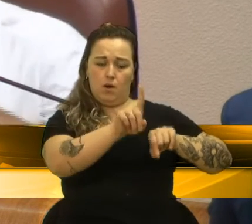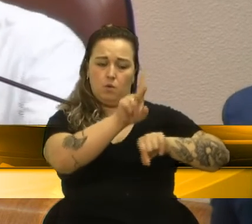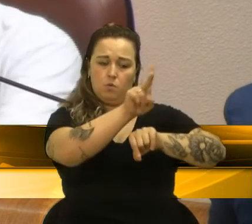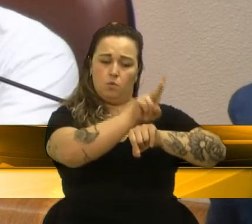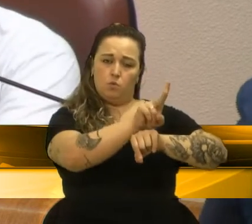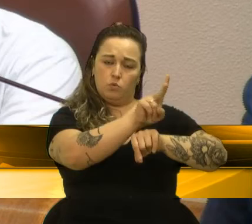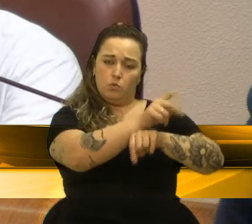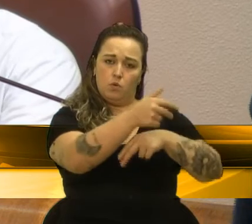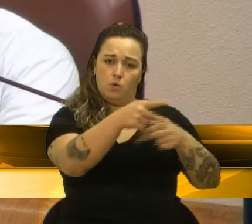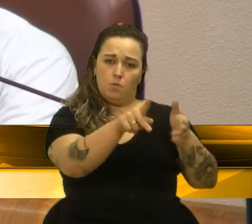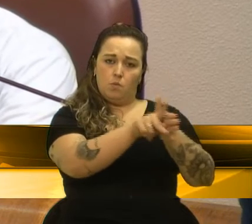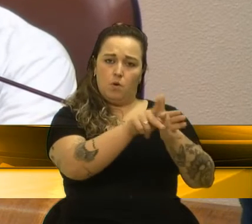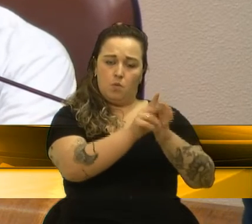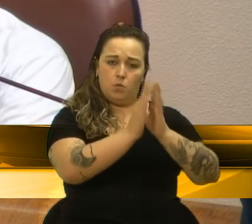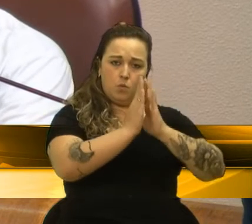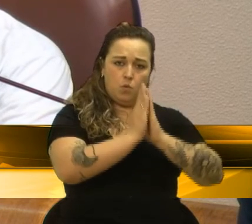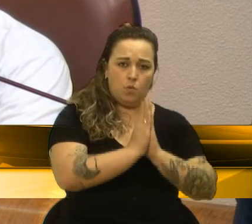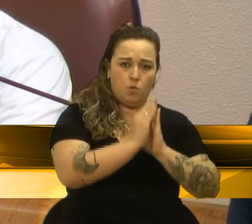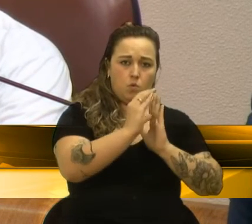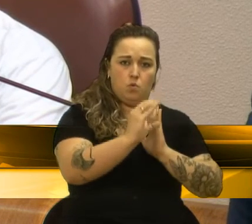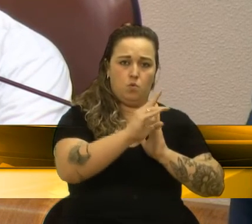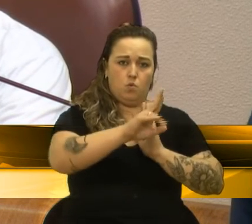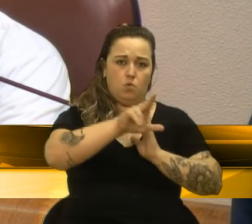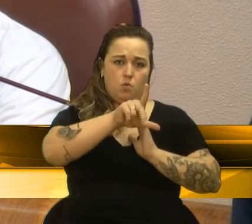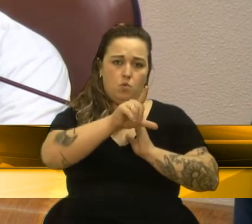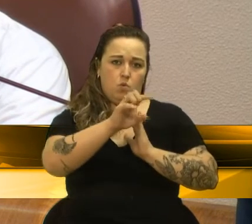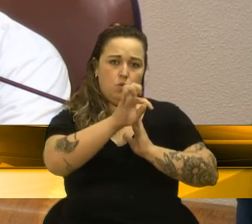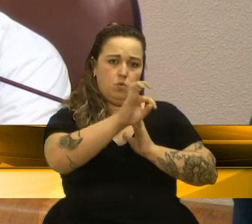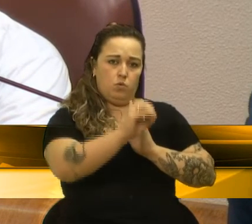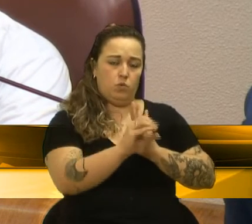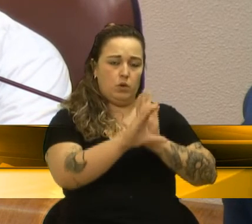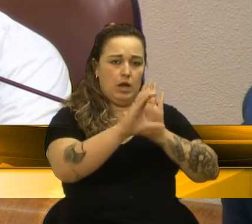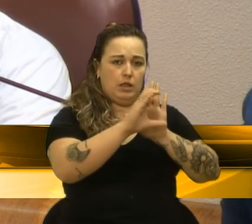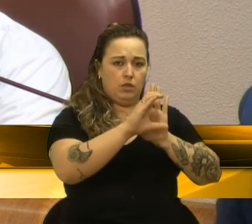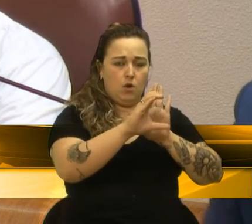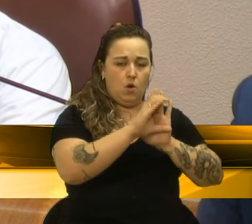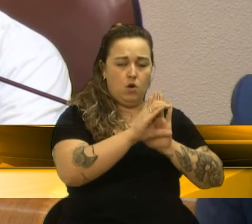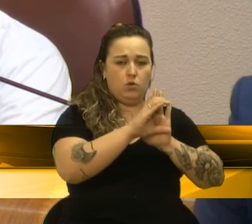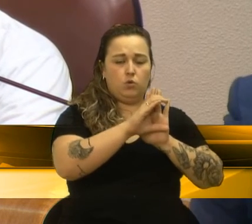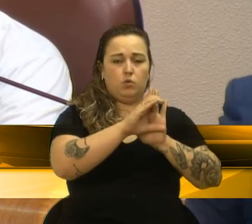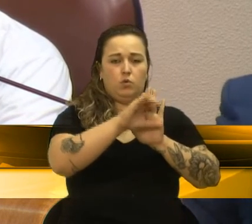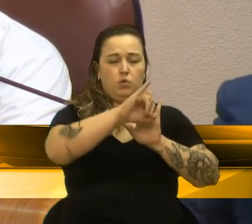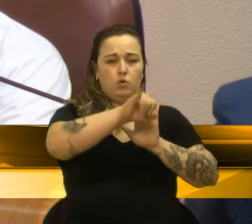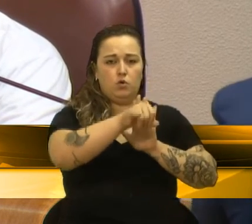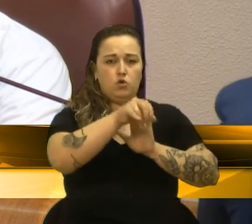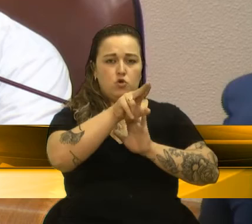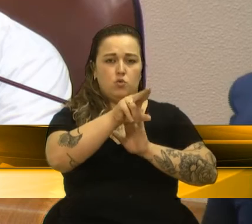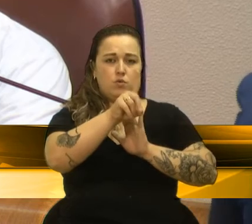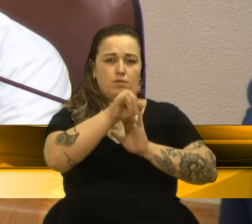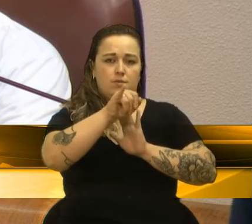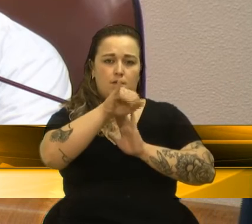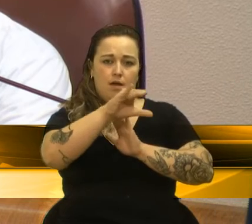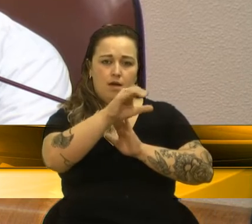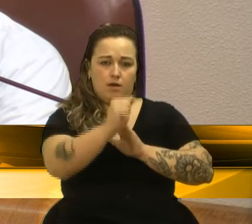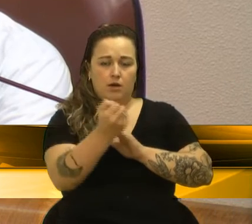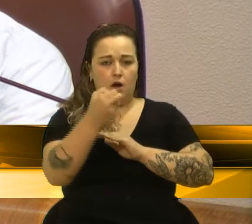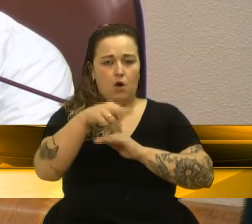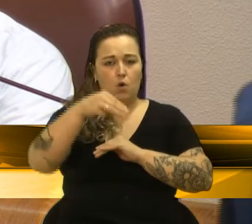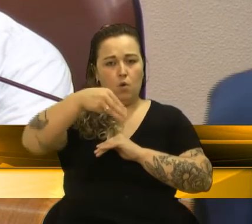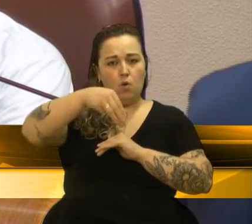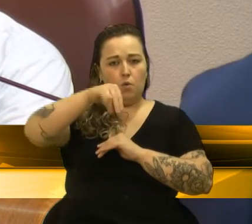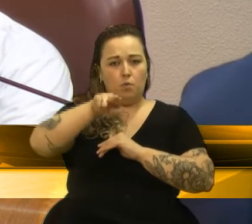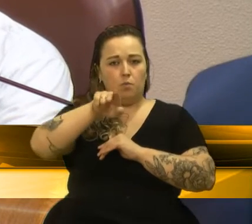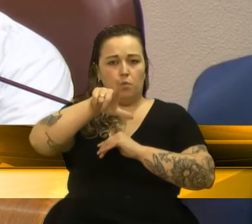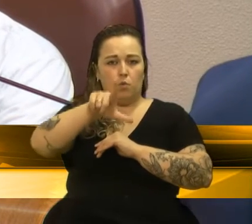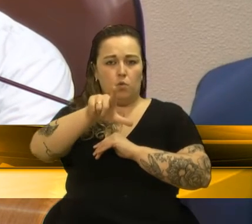tradições e crenças das religiões tradicionais católica, judaica e muçulmana, não havendo sequer diferença ontológica